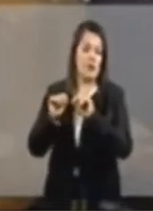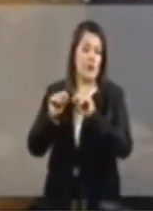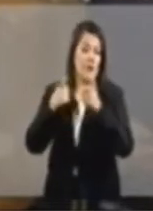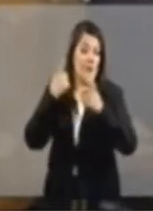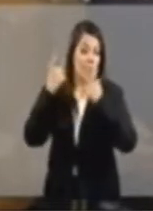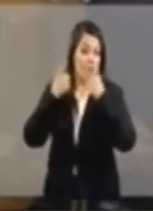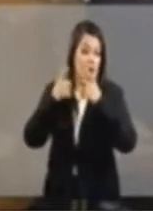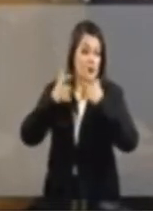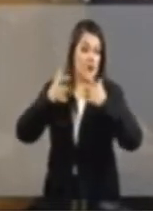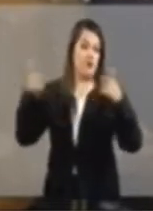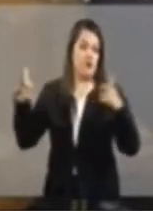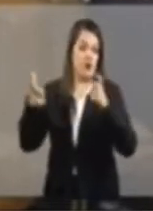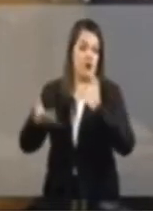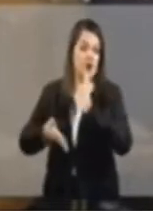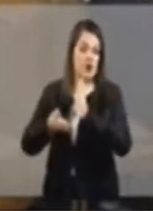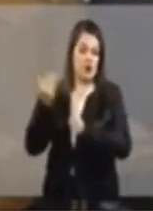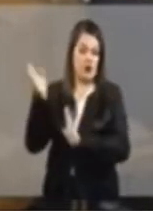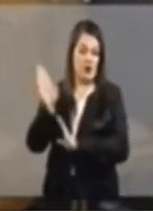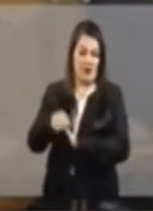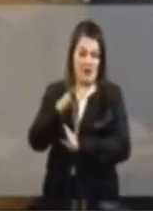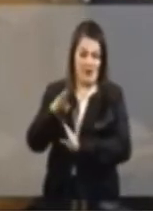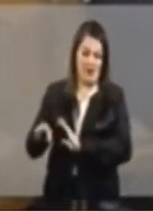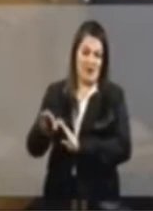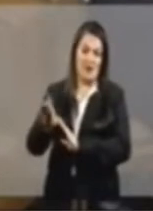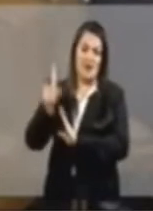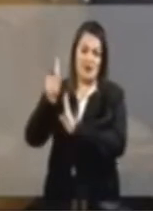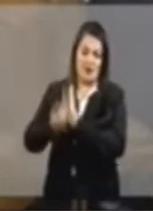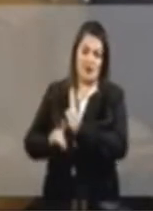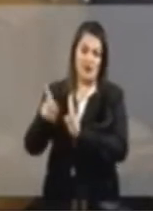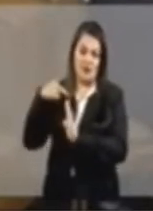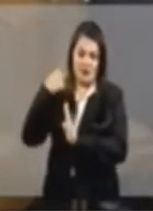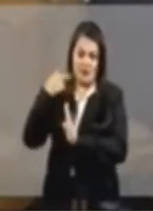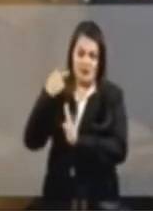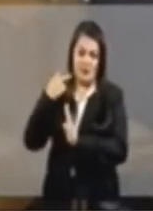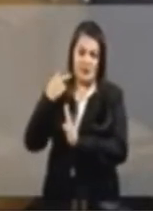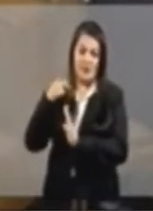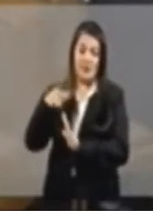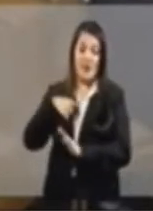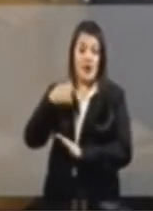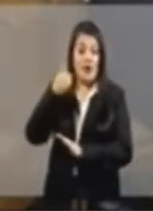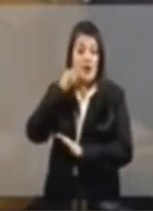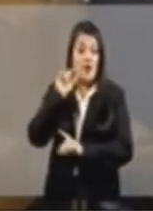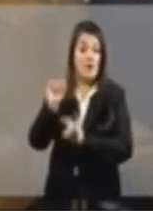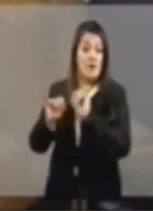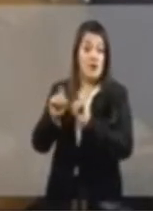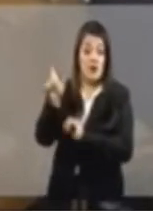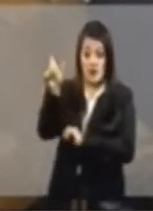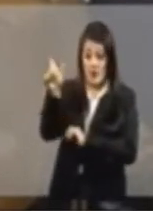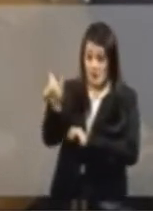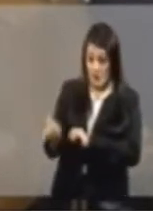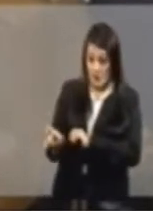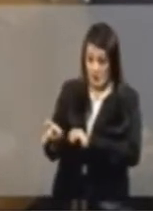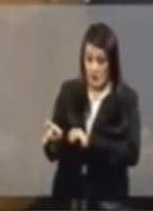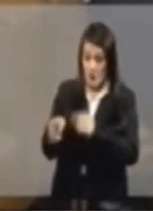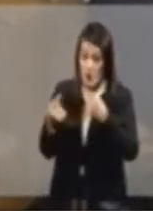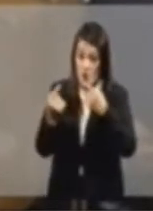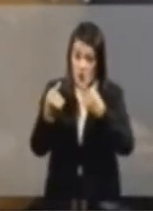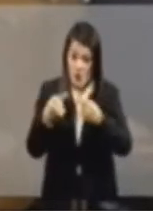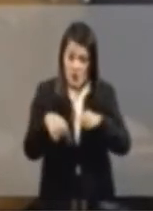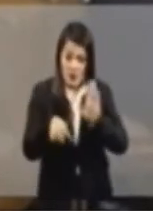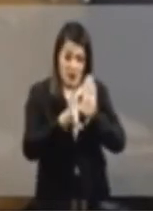no caso de condenação criminal transitada em julgado é evitar que o cidadão esteja em conflito com a lei